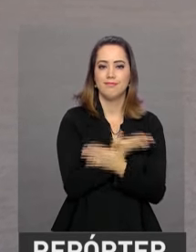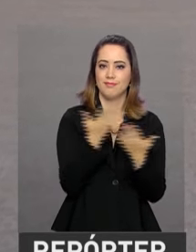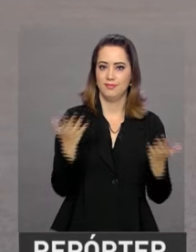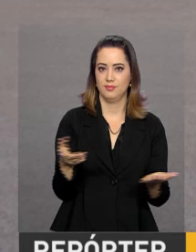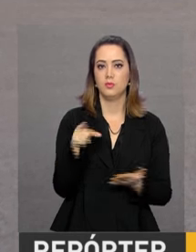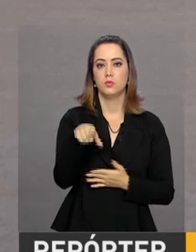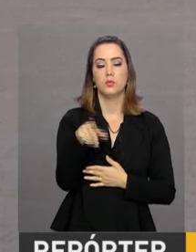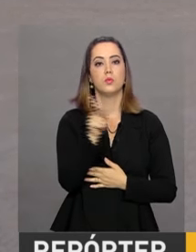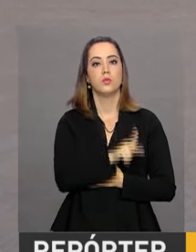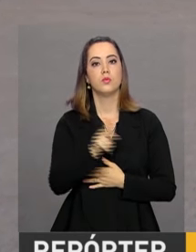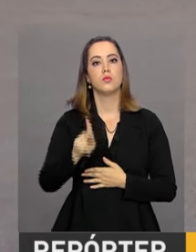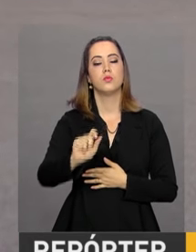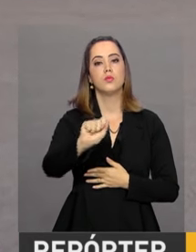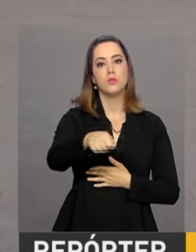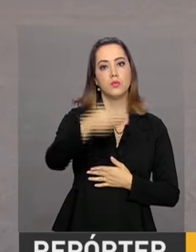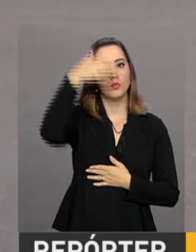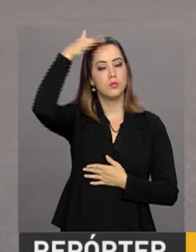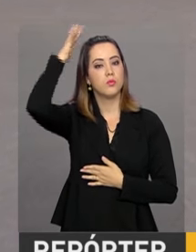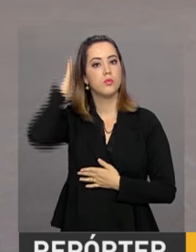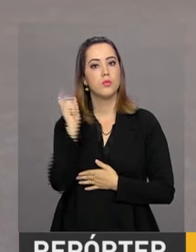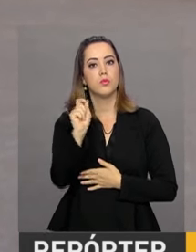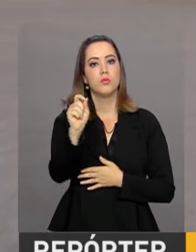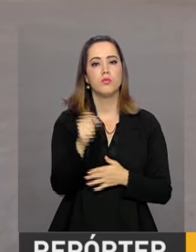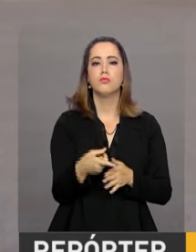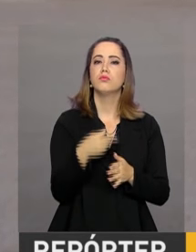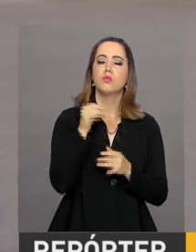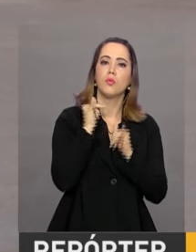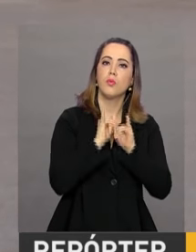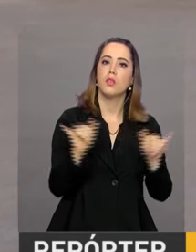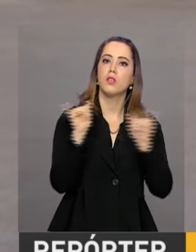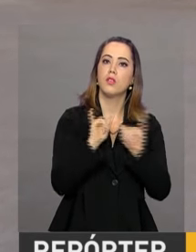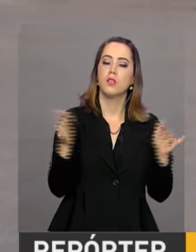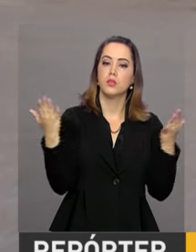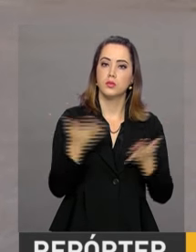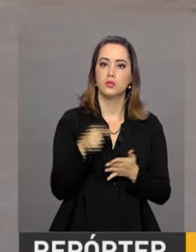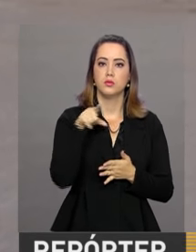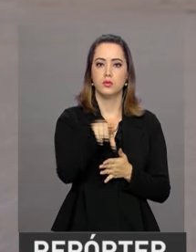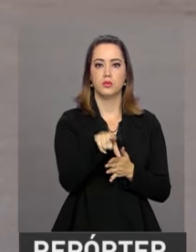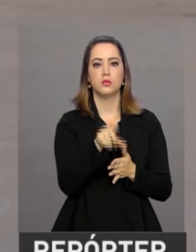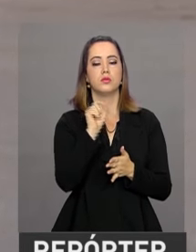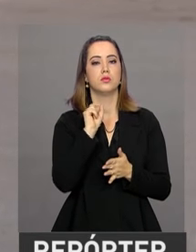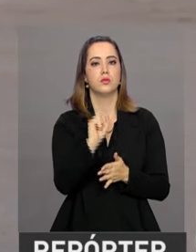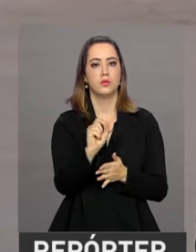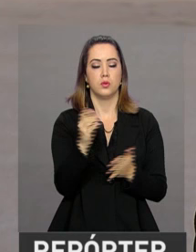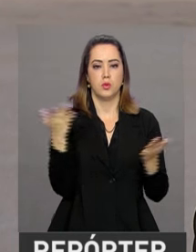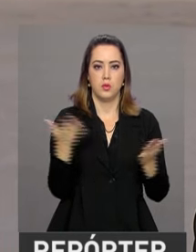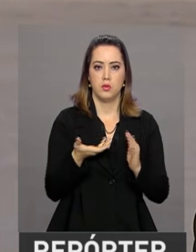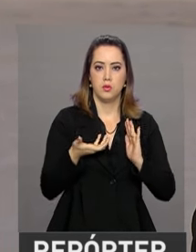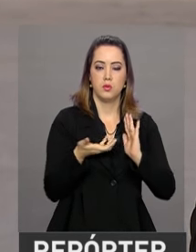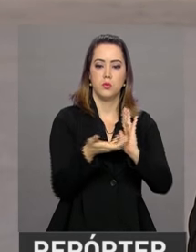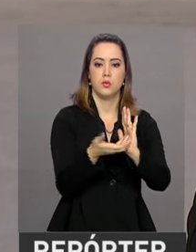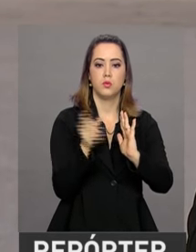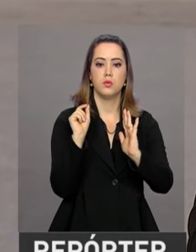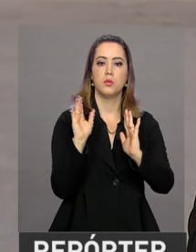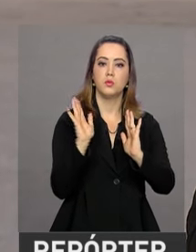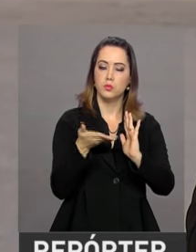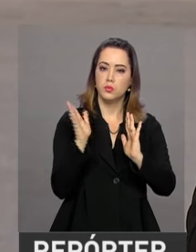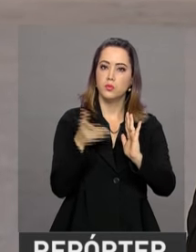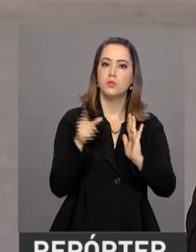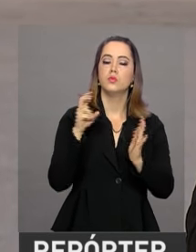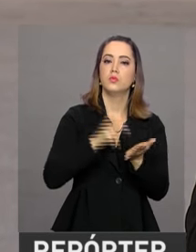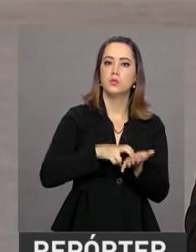O presidente em exercício, Michel Temer, se manifestou em uma rede social sobre a eleição na Câmara dos Deputados, que foi definida já na